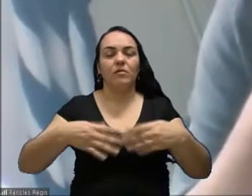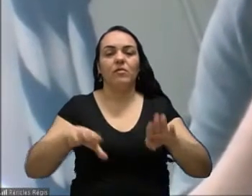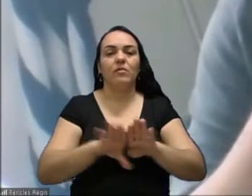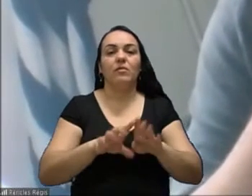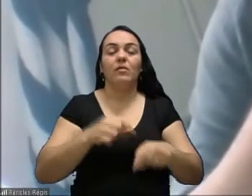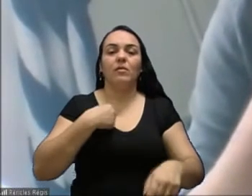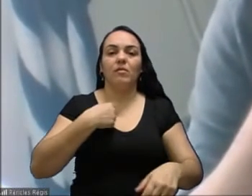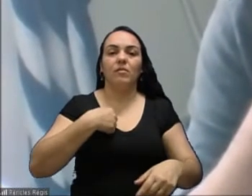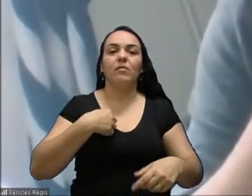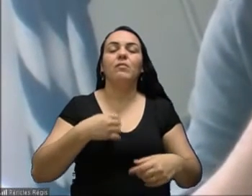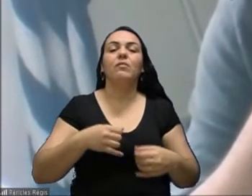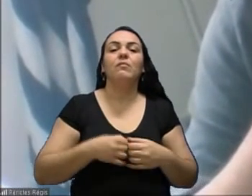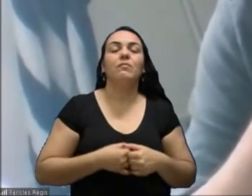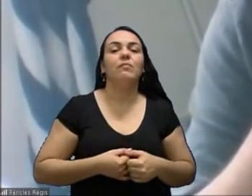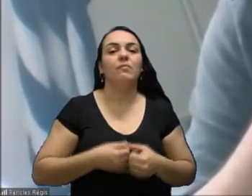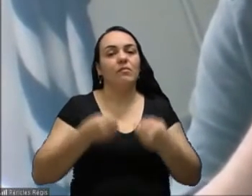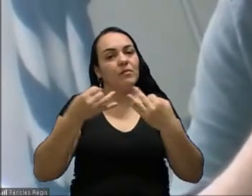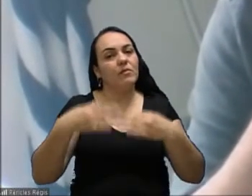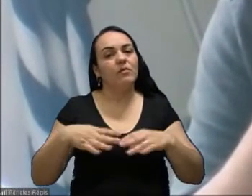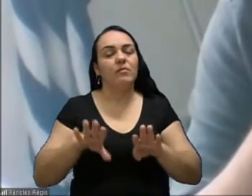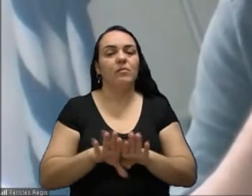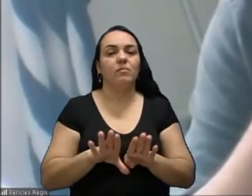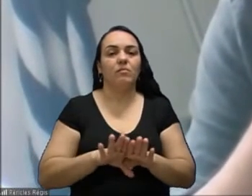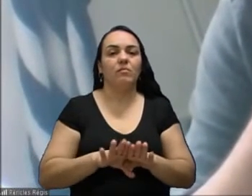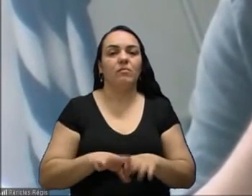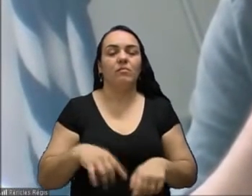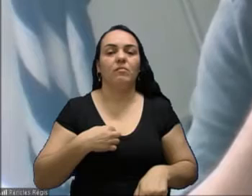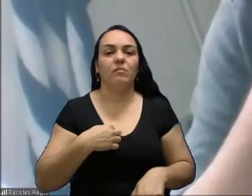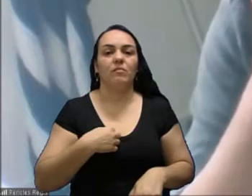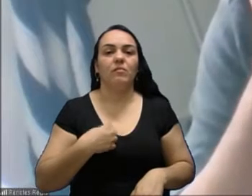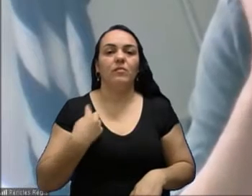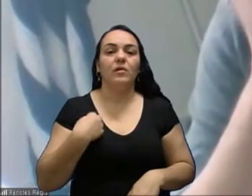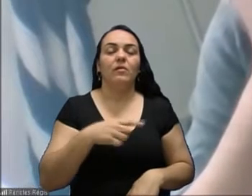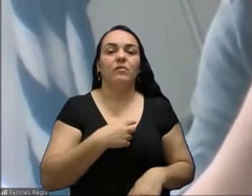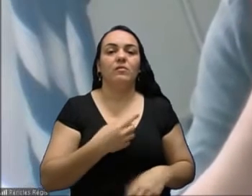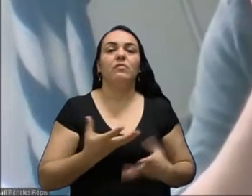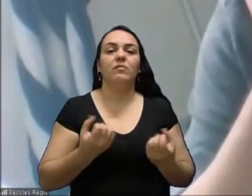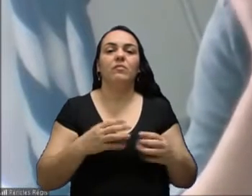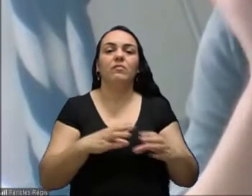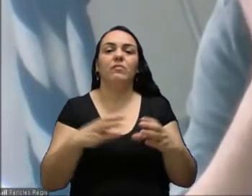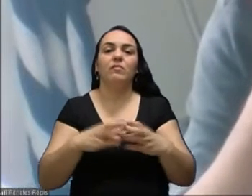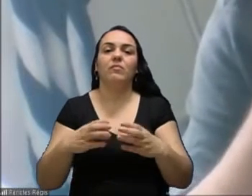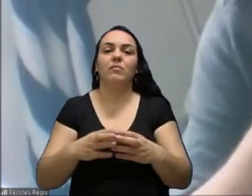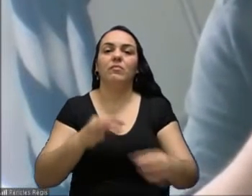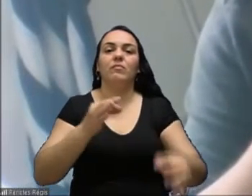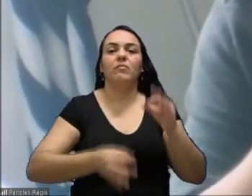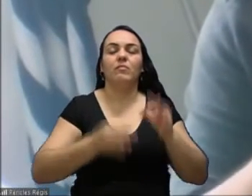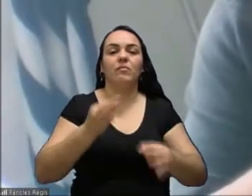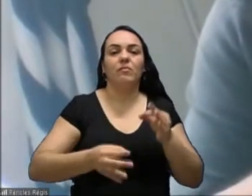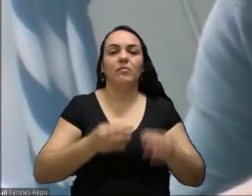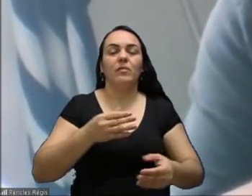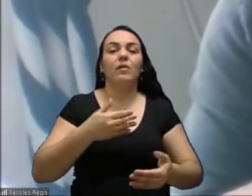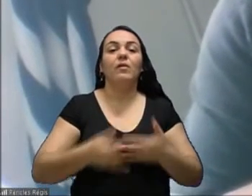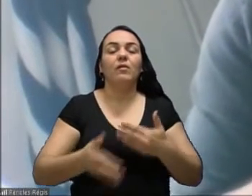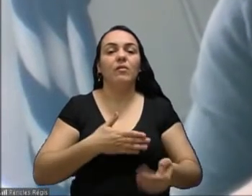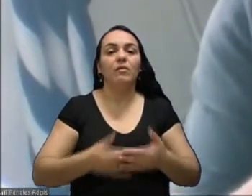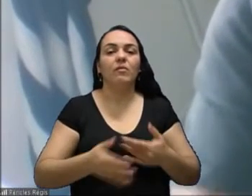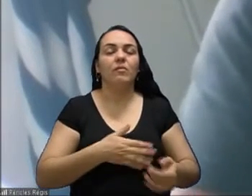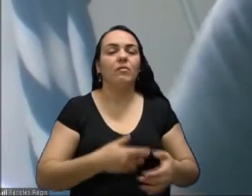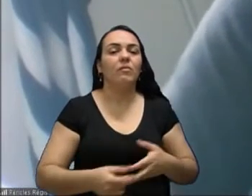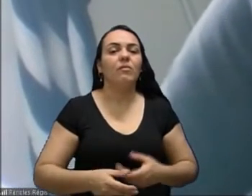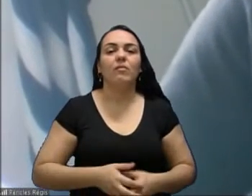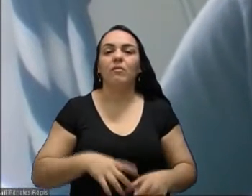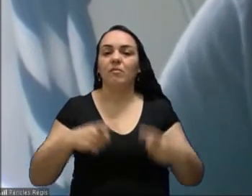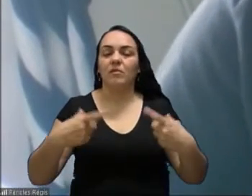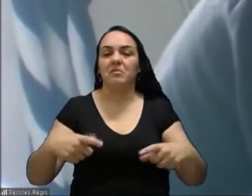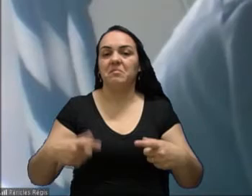Marinho nós nós tomamos uma postura recente na comissão de justiça que independente do jurídico da casa eu sei que